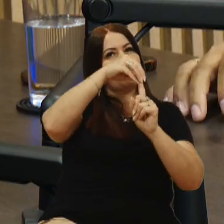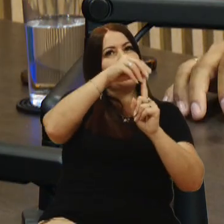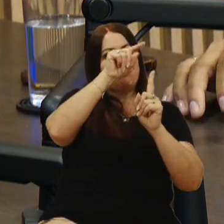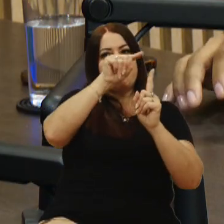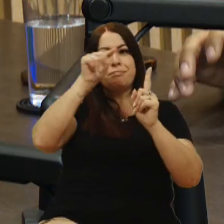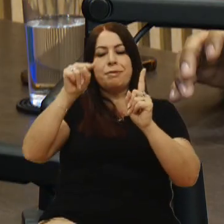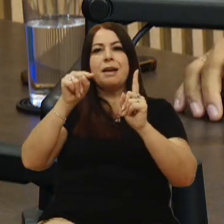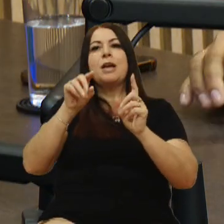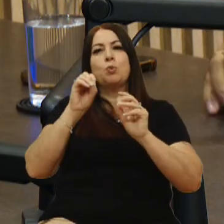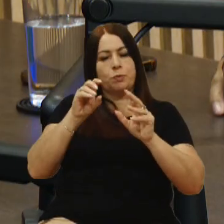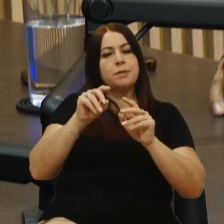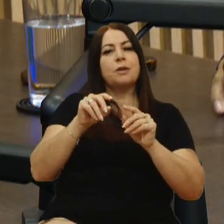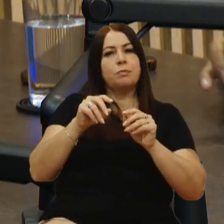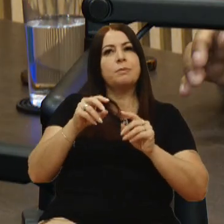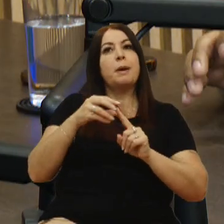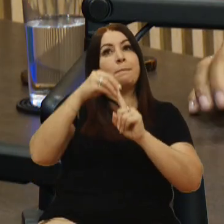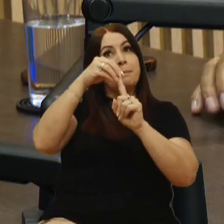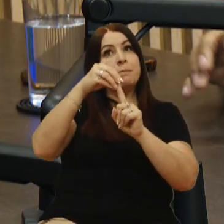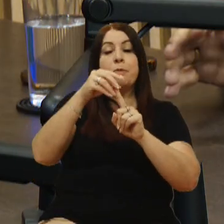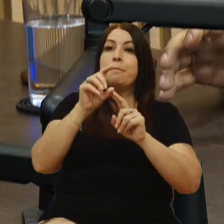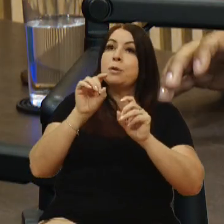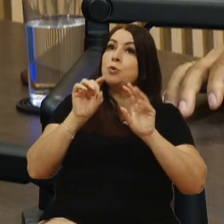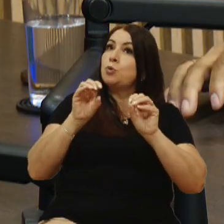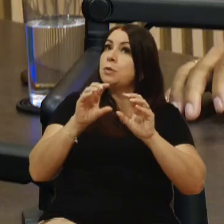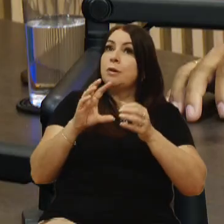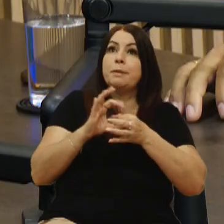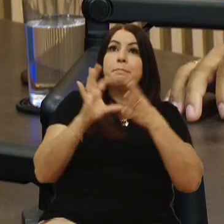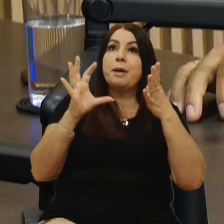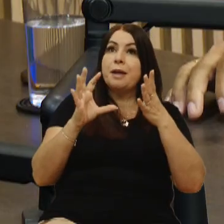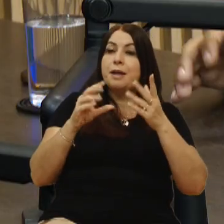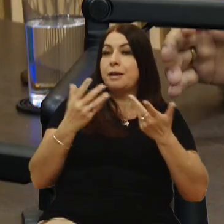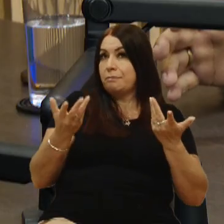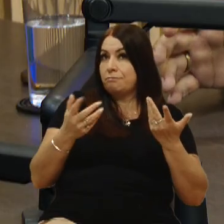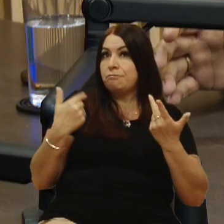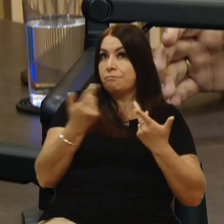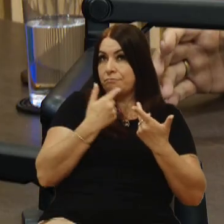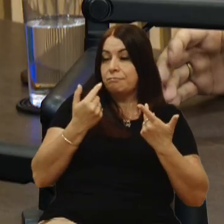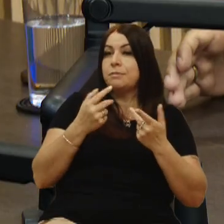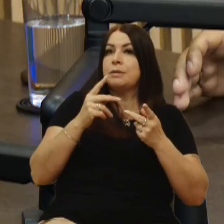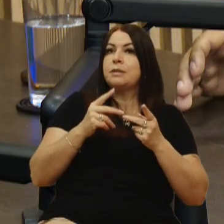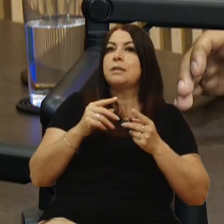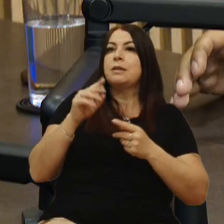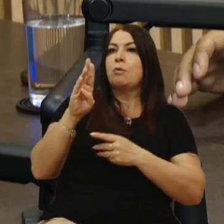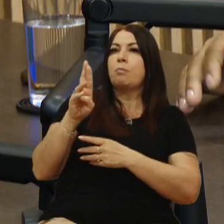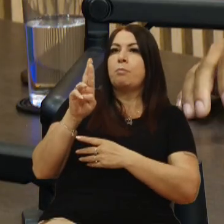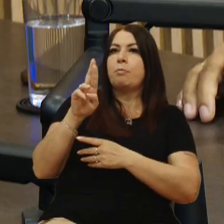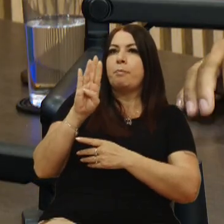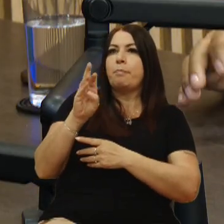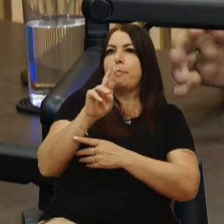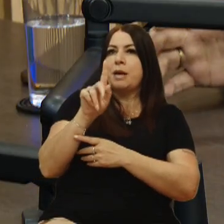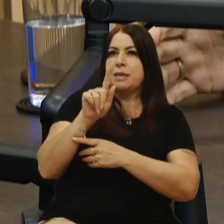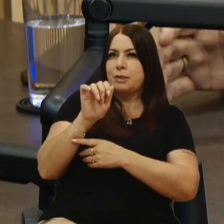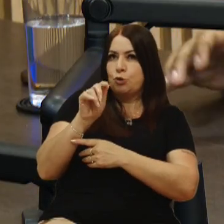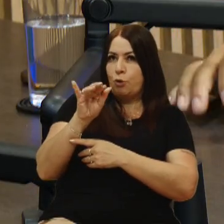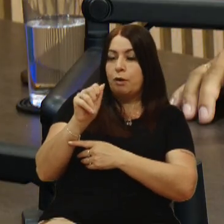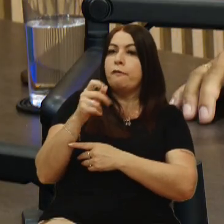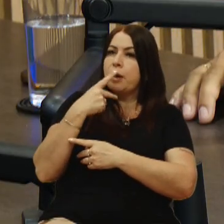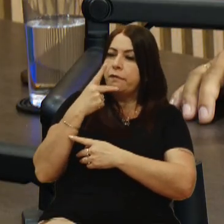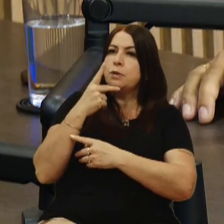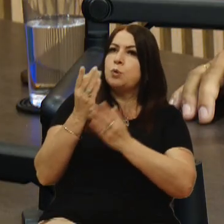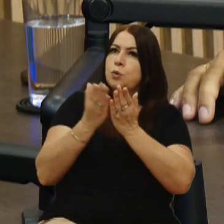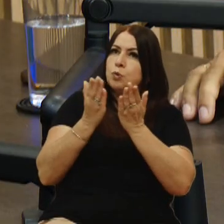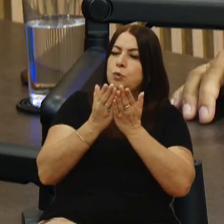e a educação ela é a principal, porque só a educação que liberta os homens. Então, Leonel Brizola falava isso. E eu estudei